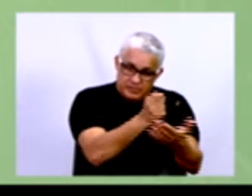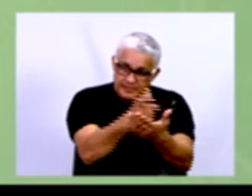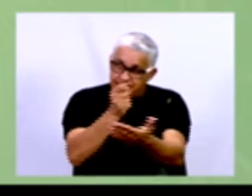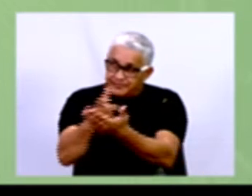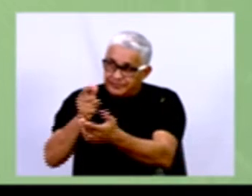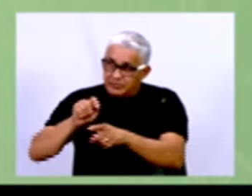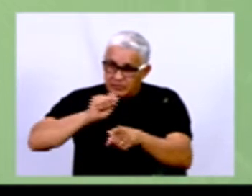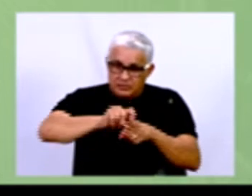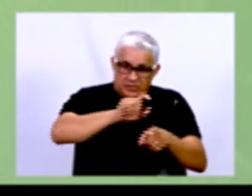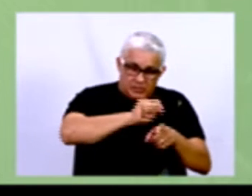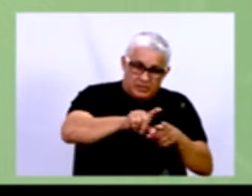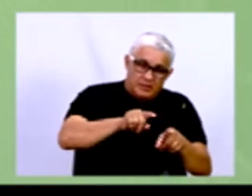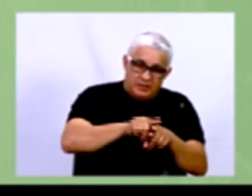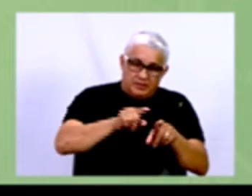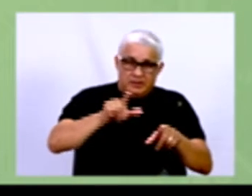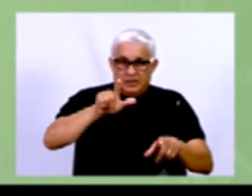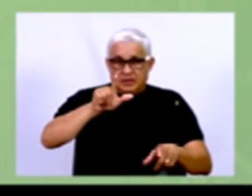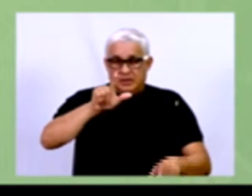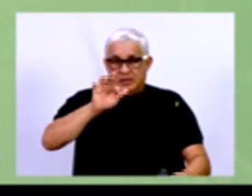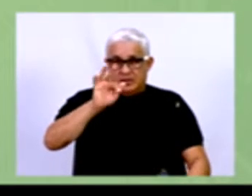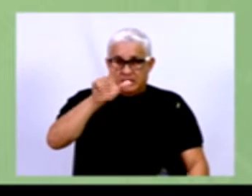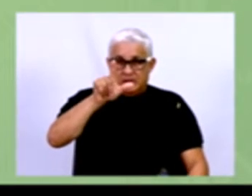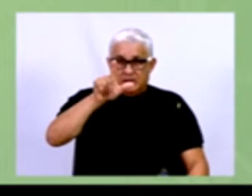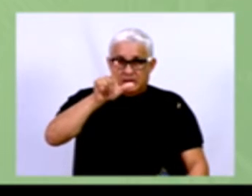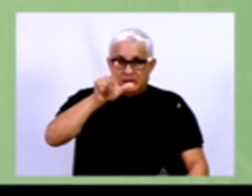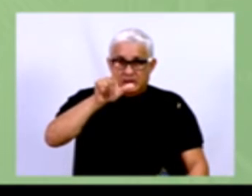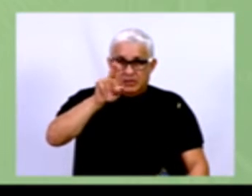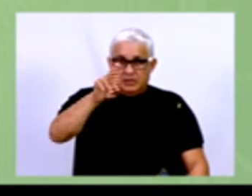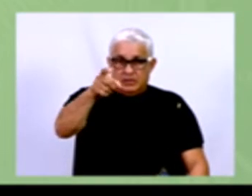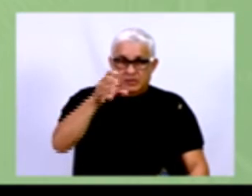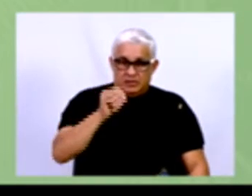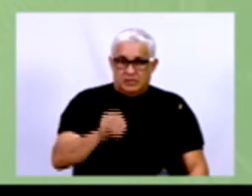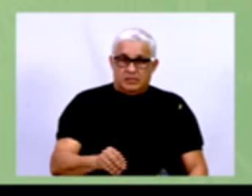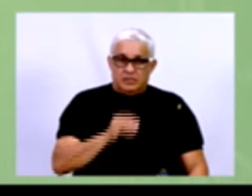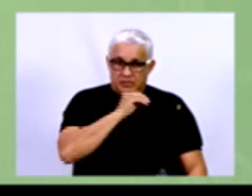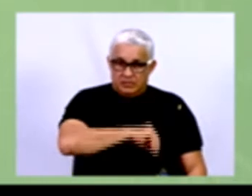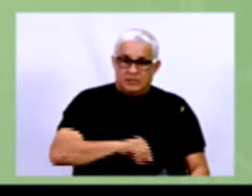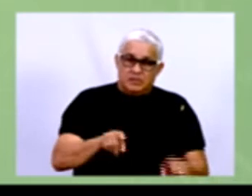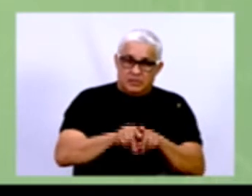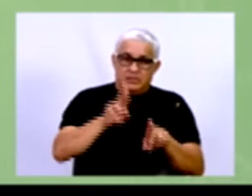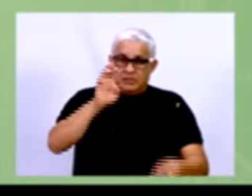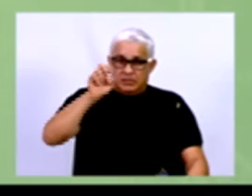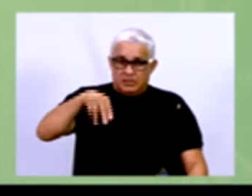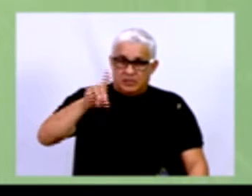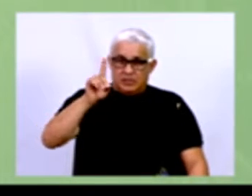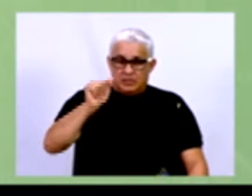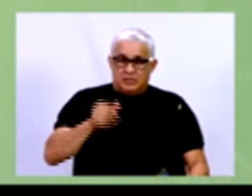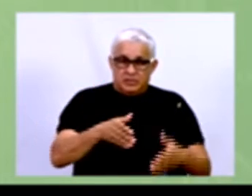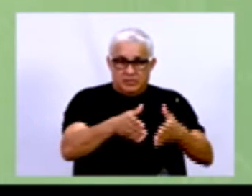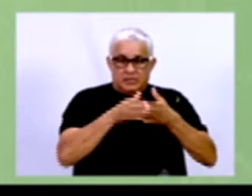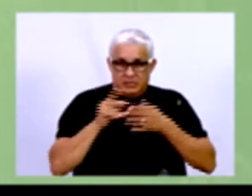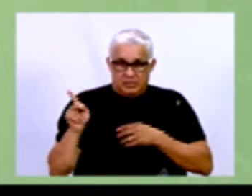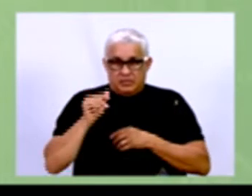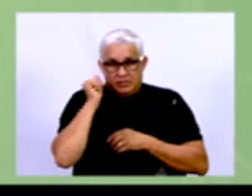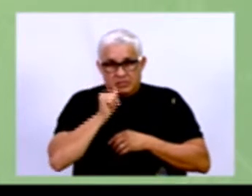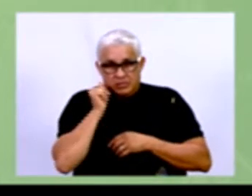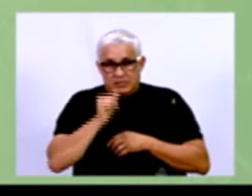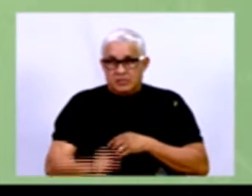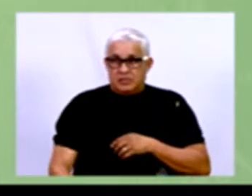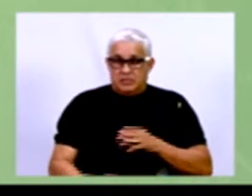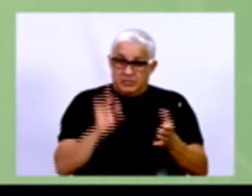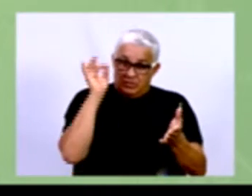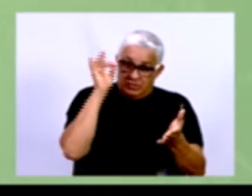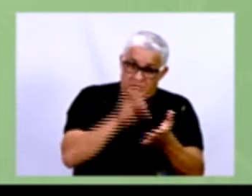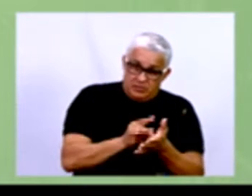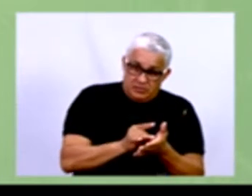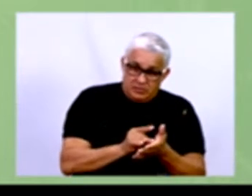aluguéis, lucros, formando o fluxo monetário ou renda. E, por outro lado, eu vou pedir à professora que comente o fluxo real, por